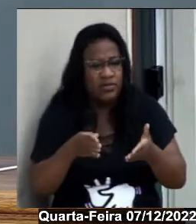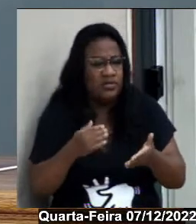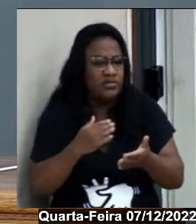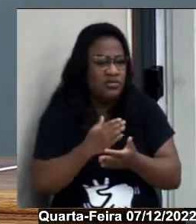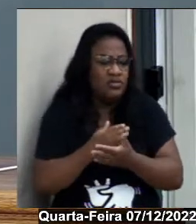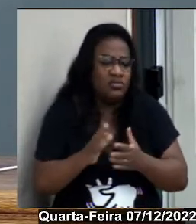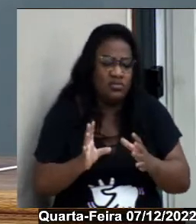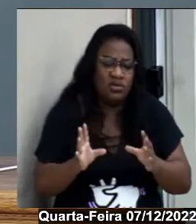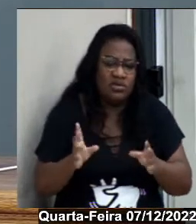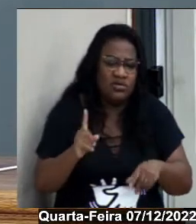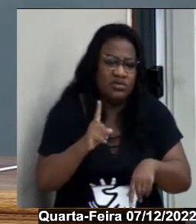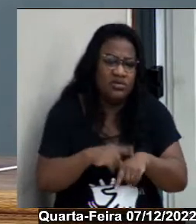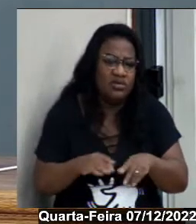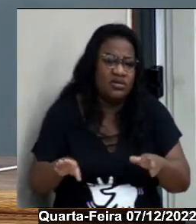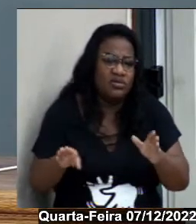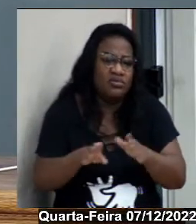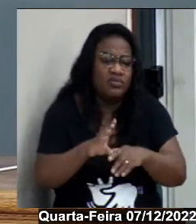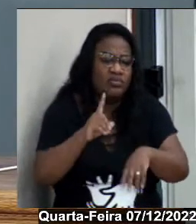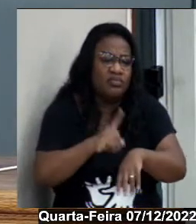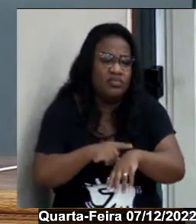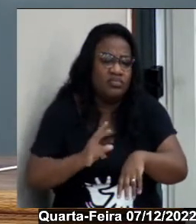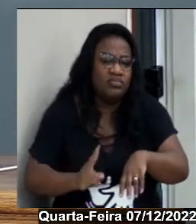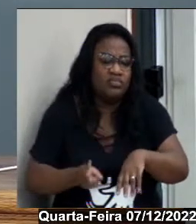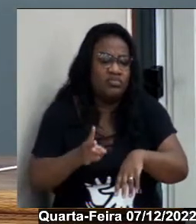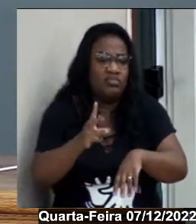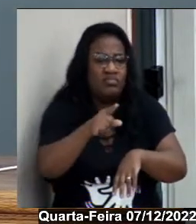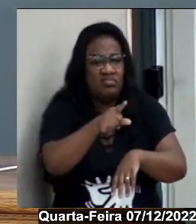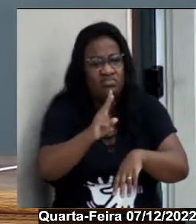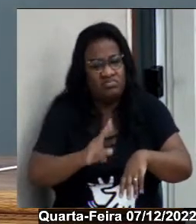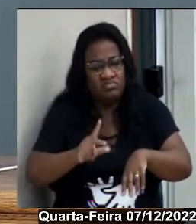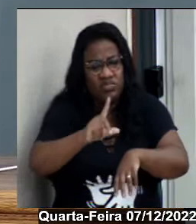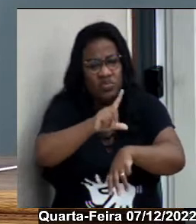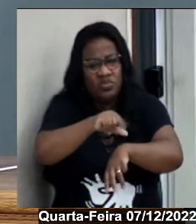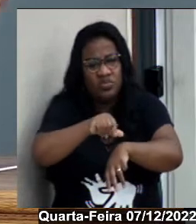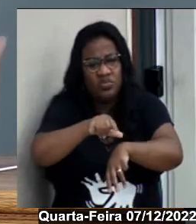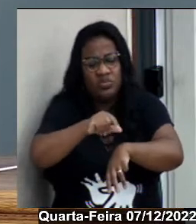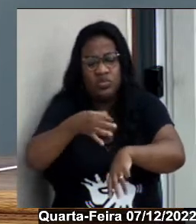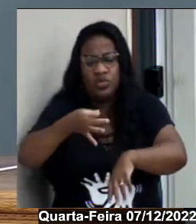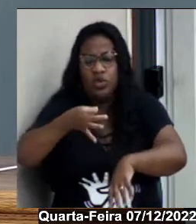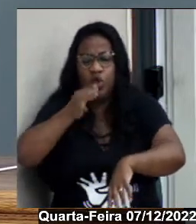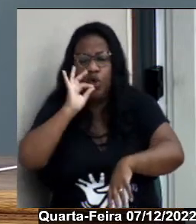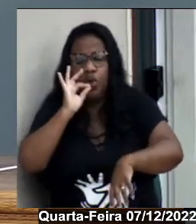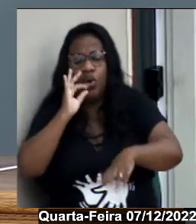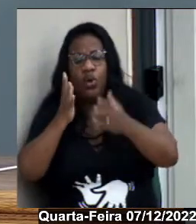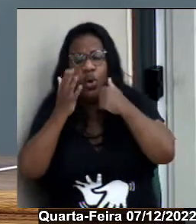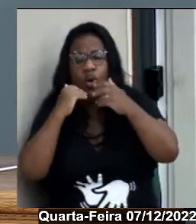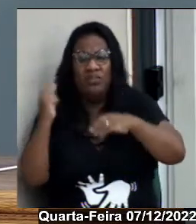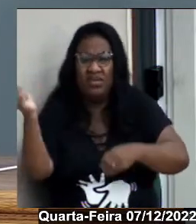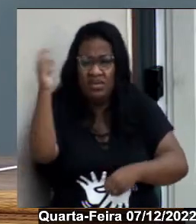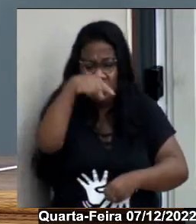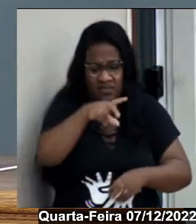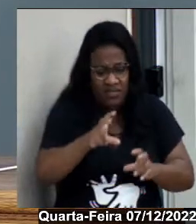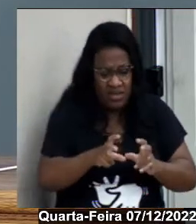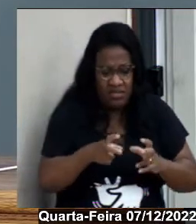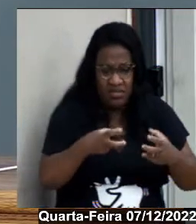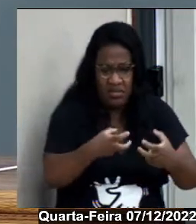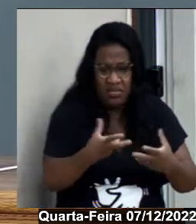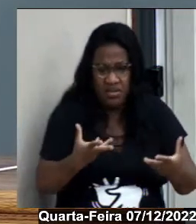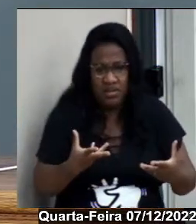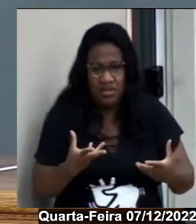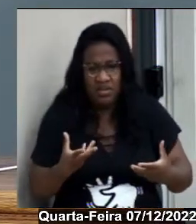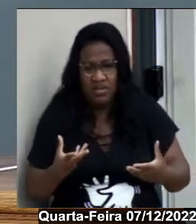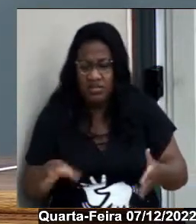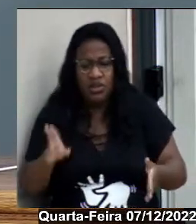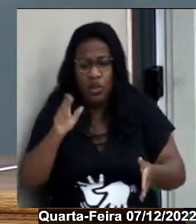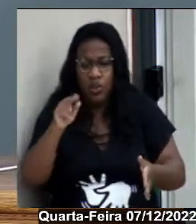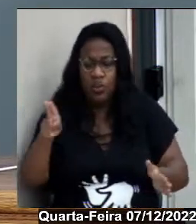nunca chega na comissão no horário certo. O senhor só chega para tomar o café e vem para cá, onde é discutido as coisas. Me desculpa,